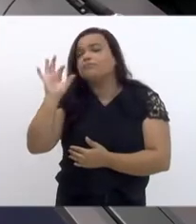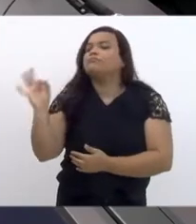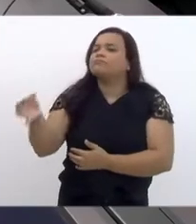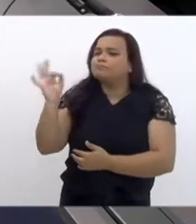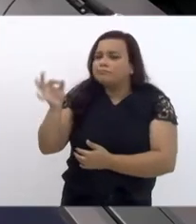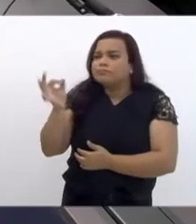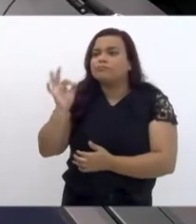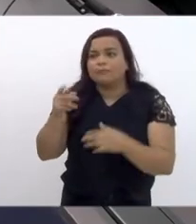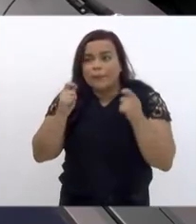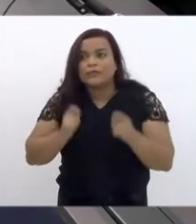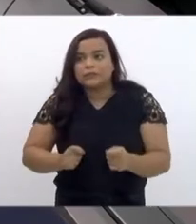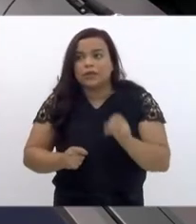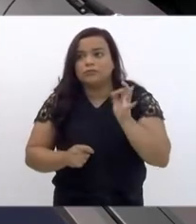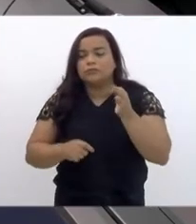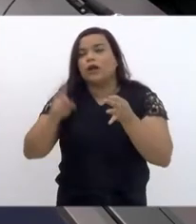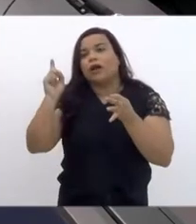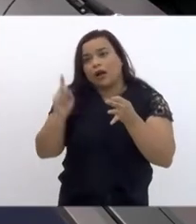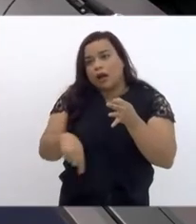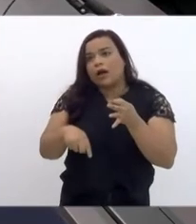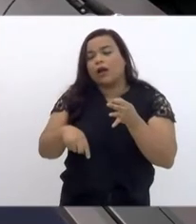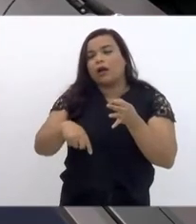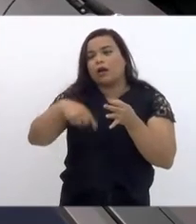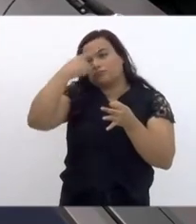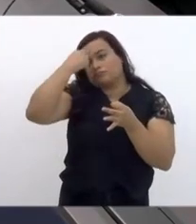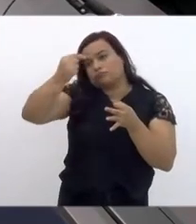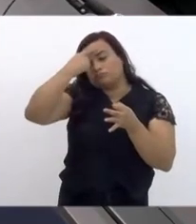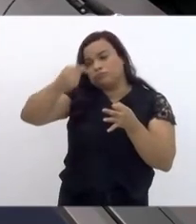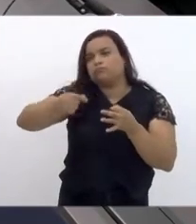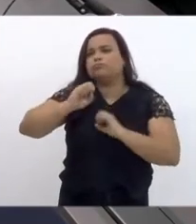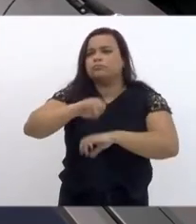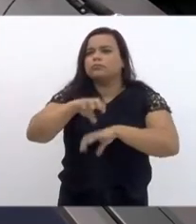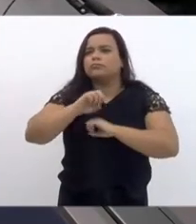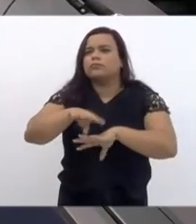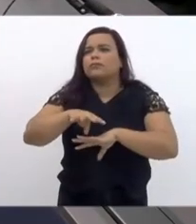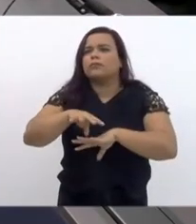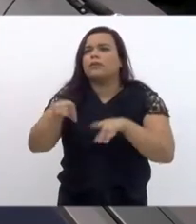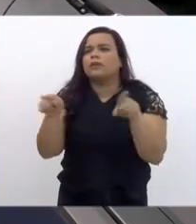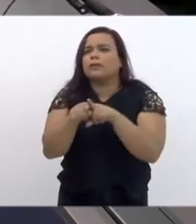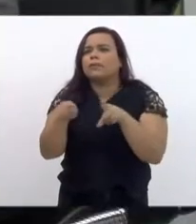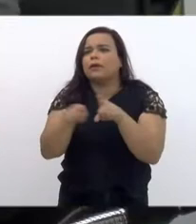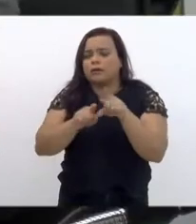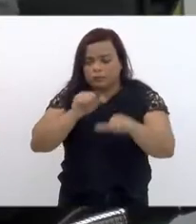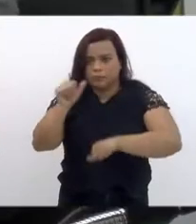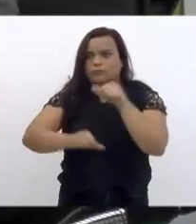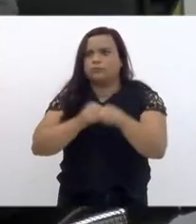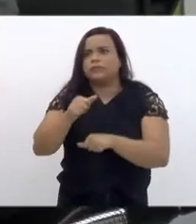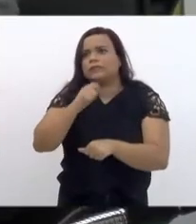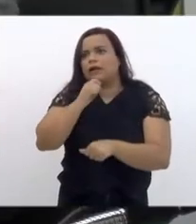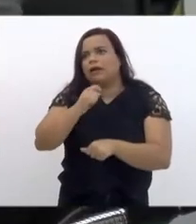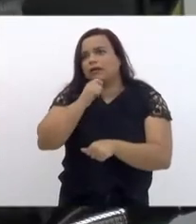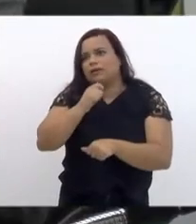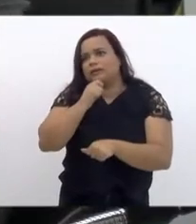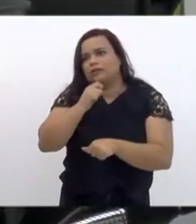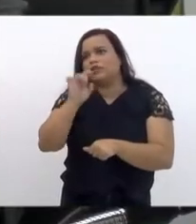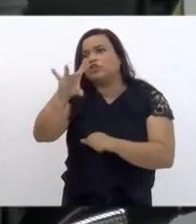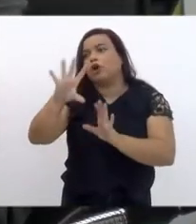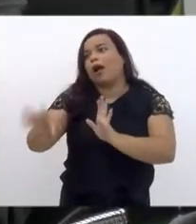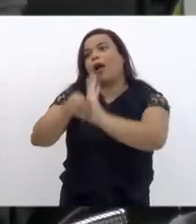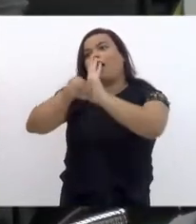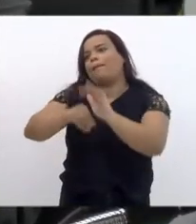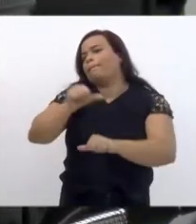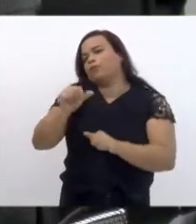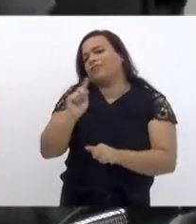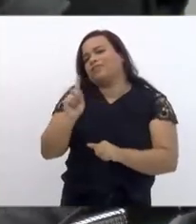no TO, que é o ensino superior. Sem alterar a redação. Sem alterar a redação, e a subemenda vem como uma aditiva e não uma